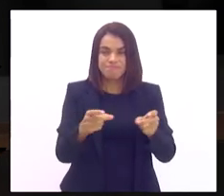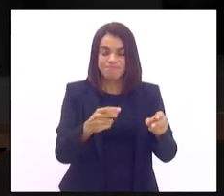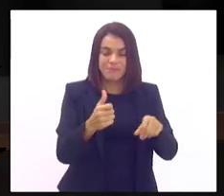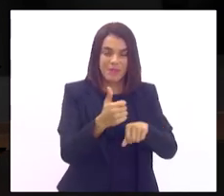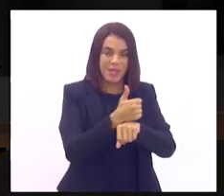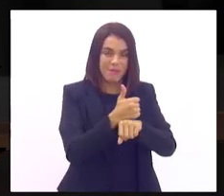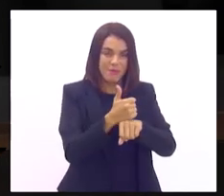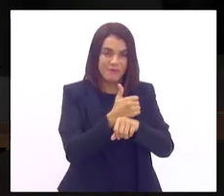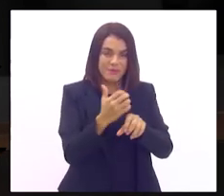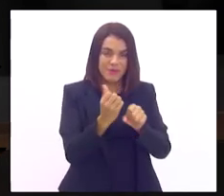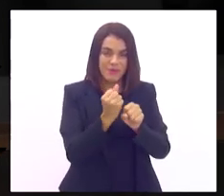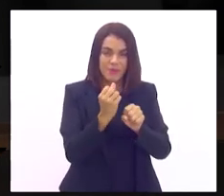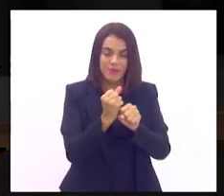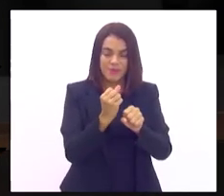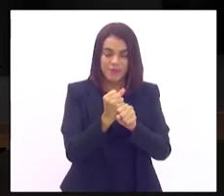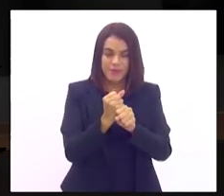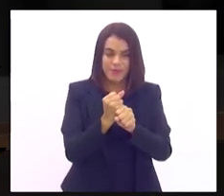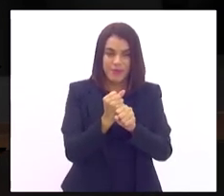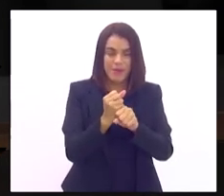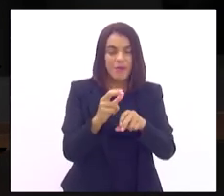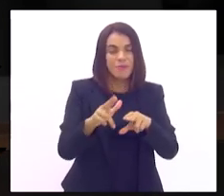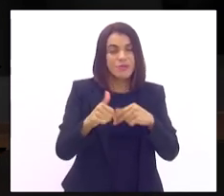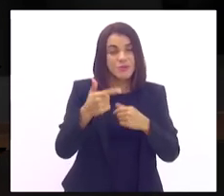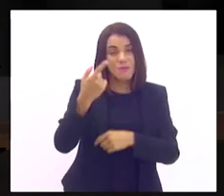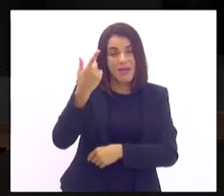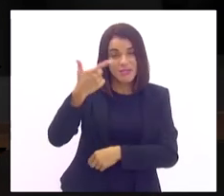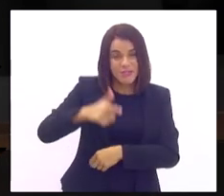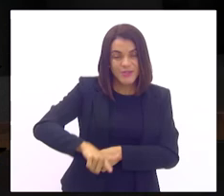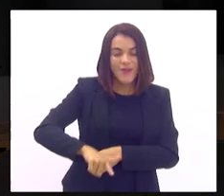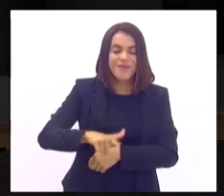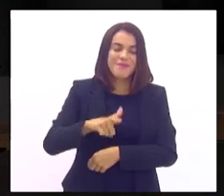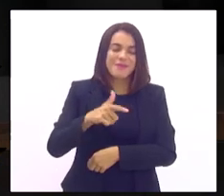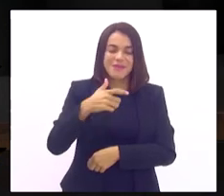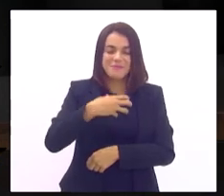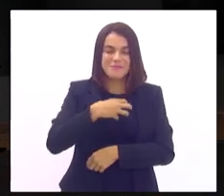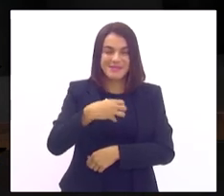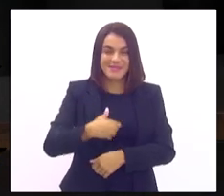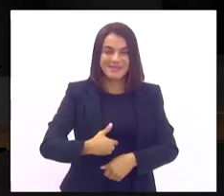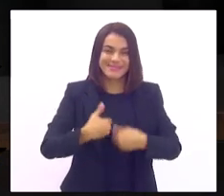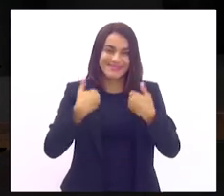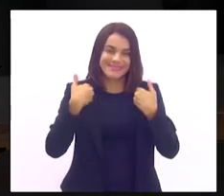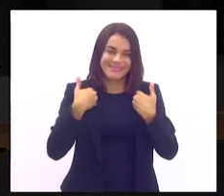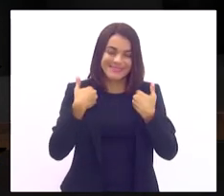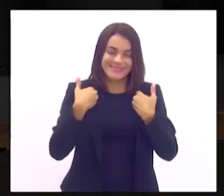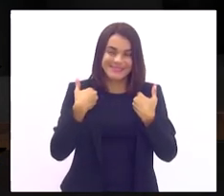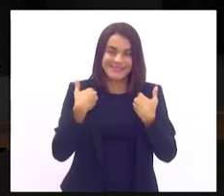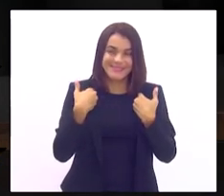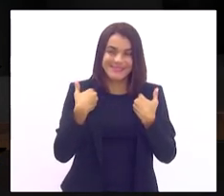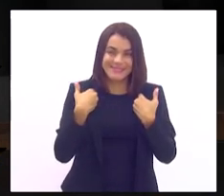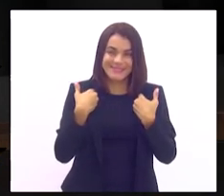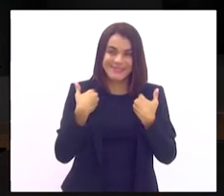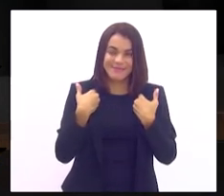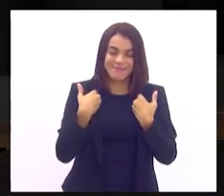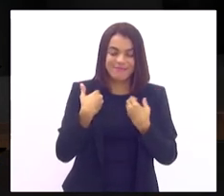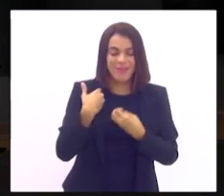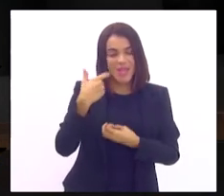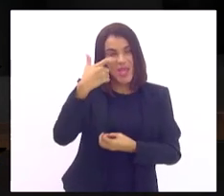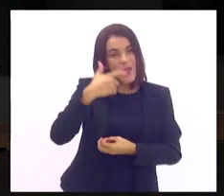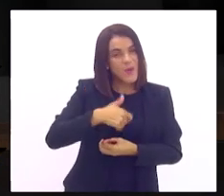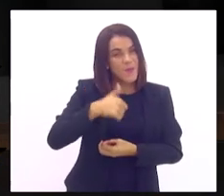profissão contábil. Então, mais uma vez, também me sinto muito honrada por estar aqui, né, como